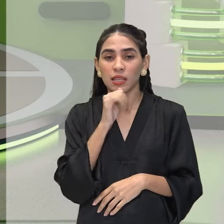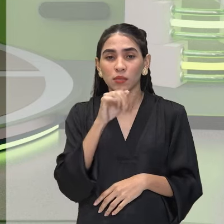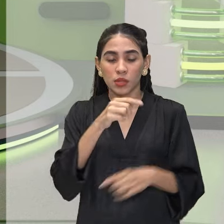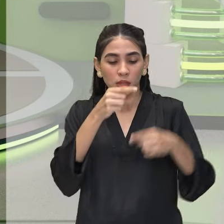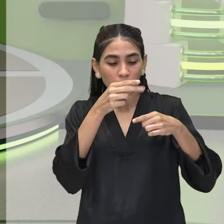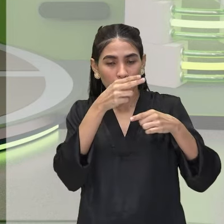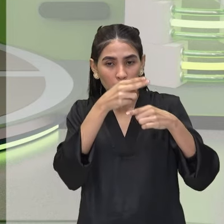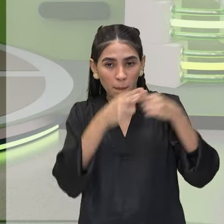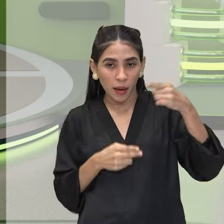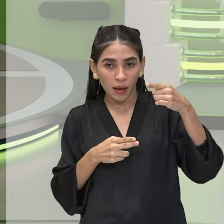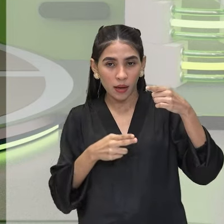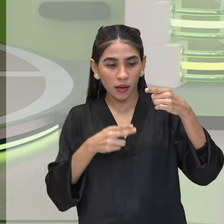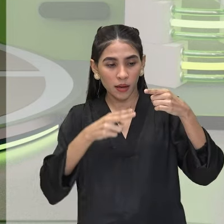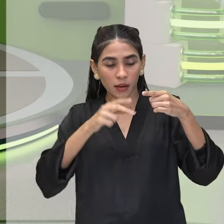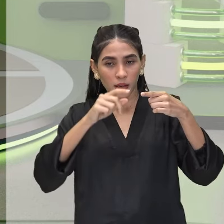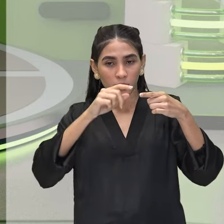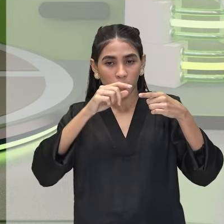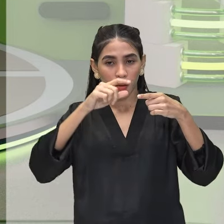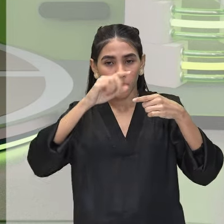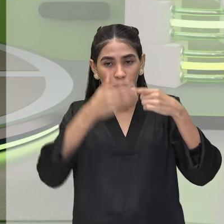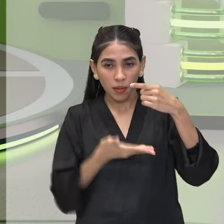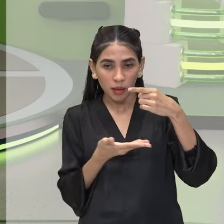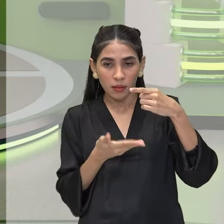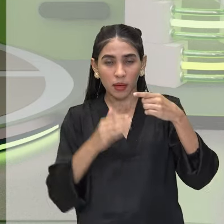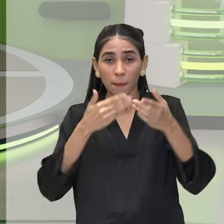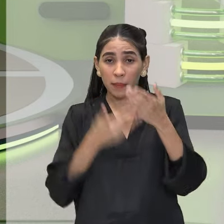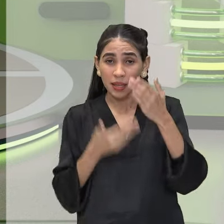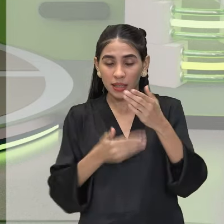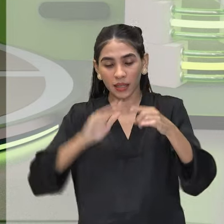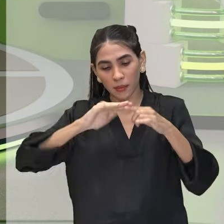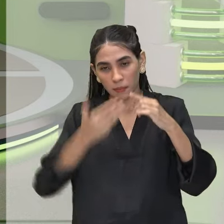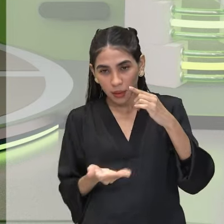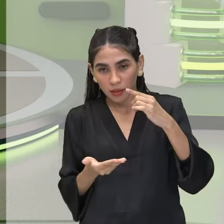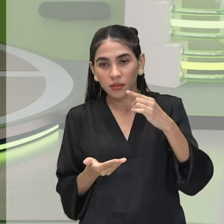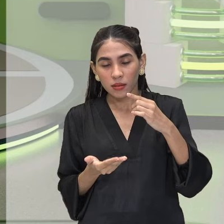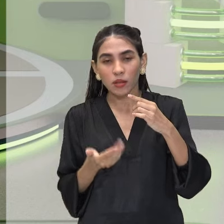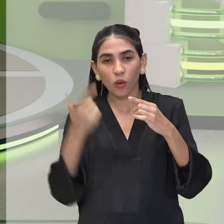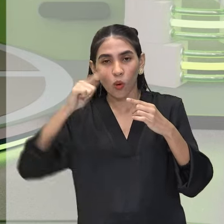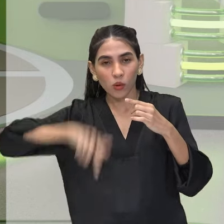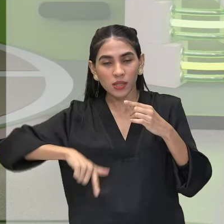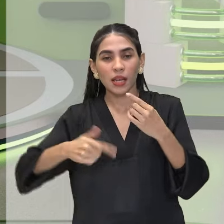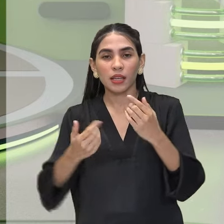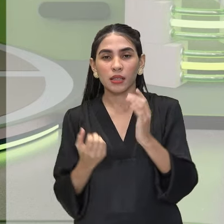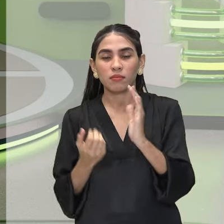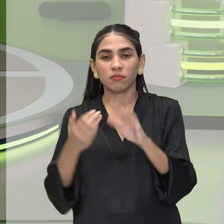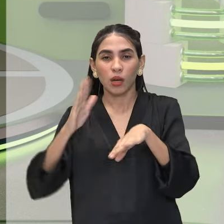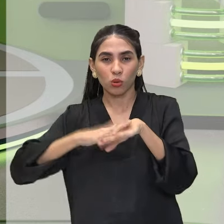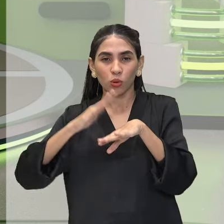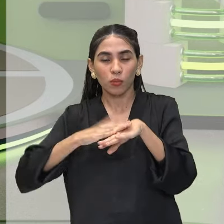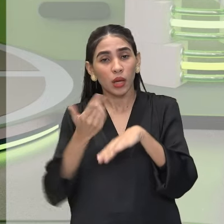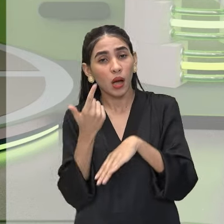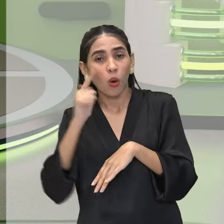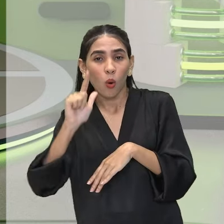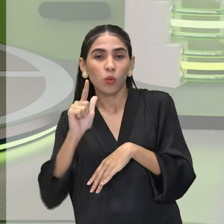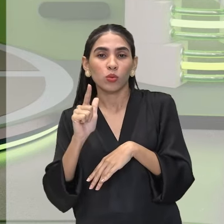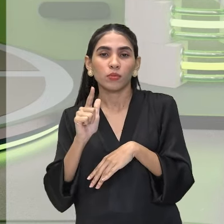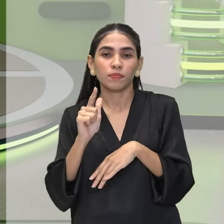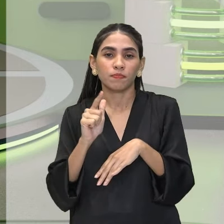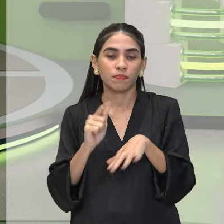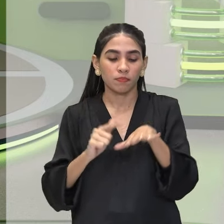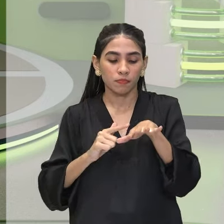cortar, segmentar um membro dele, um tentáculozinho, ele vai crescer, repondo